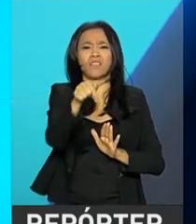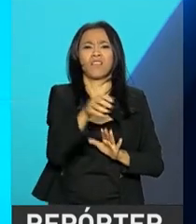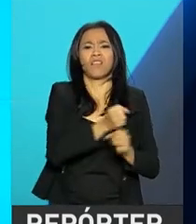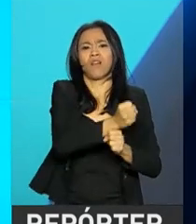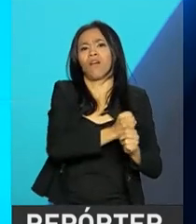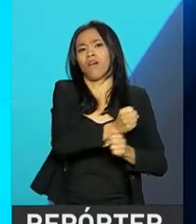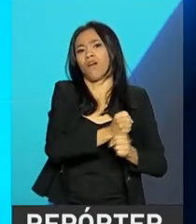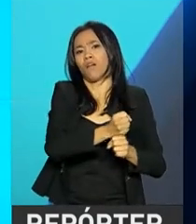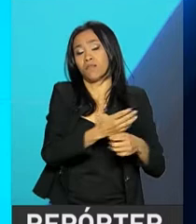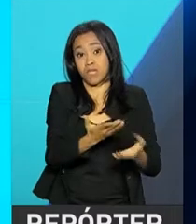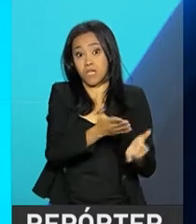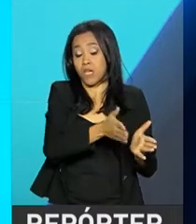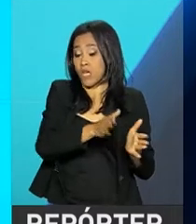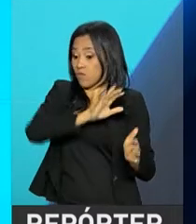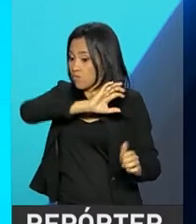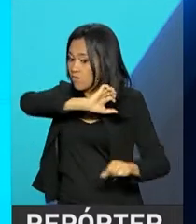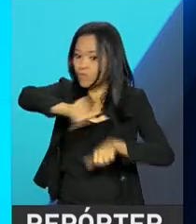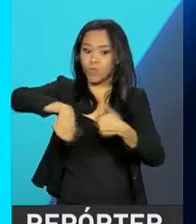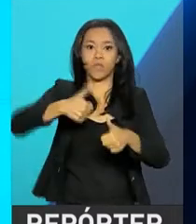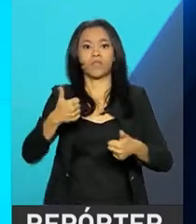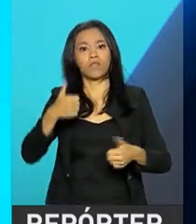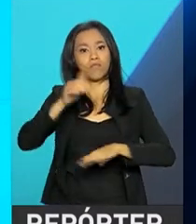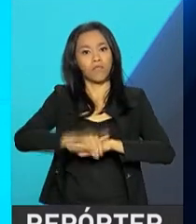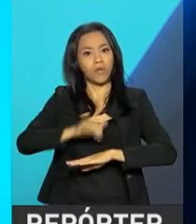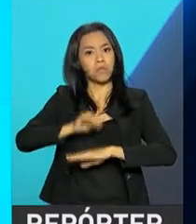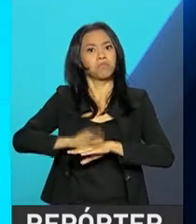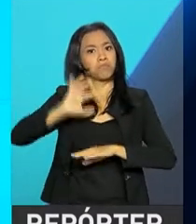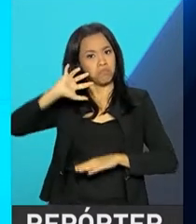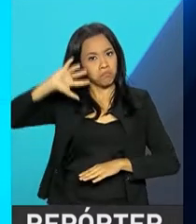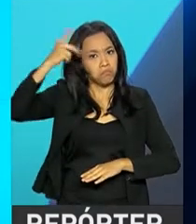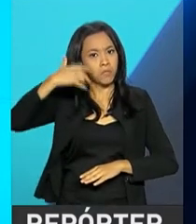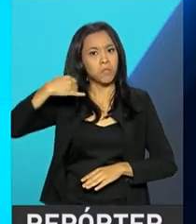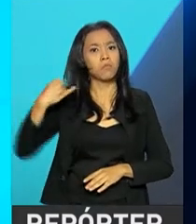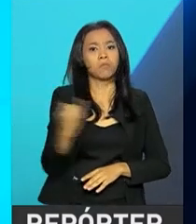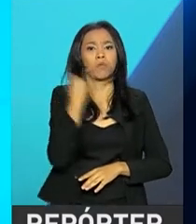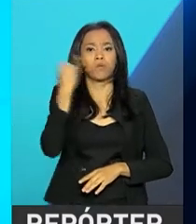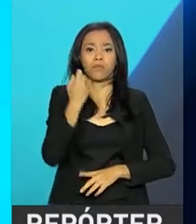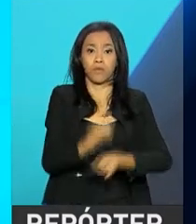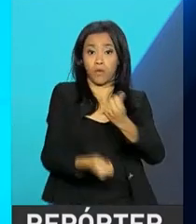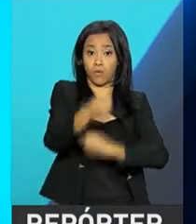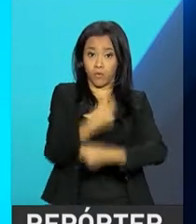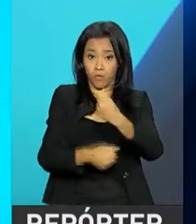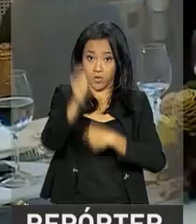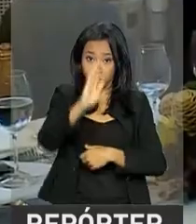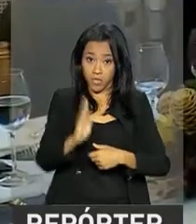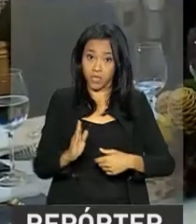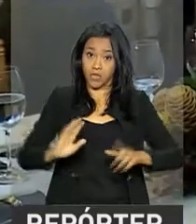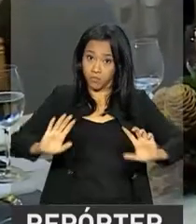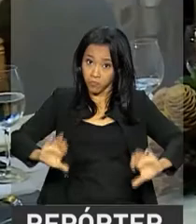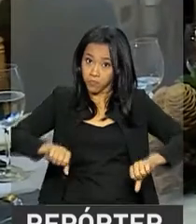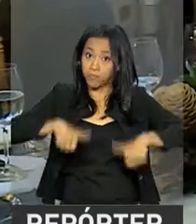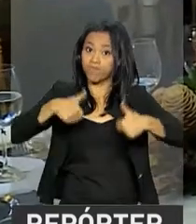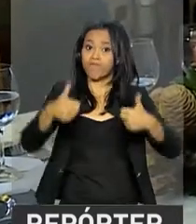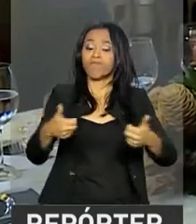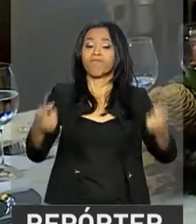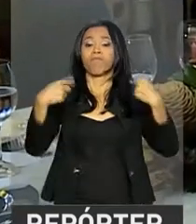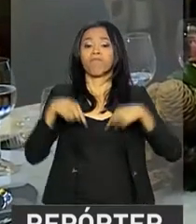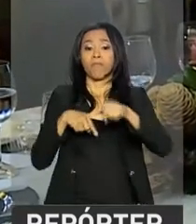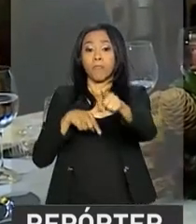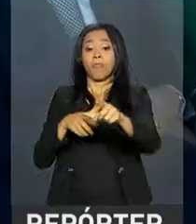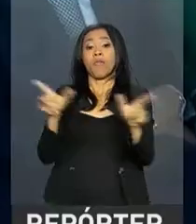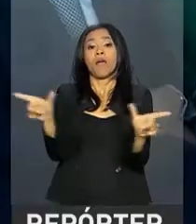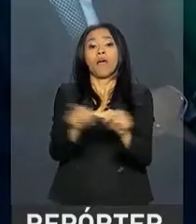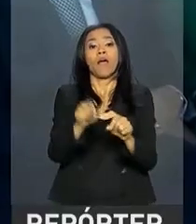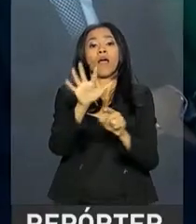e foi um passo decisivo para tornar a economia brasileira mais competitivo a fieb representa o setor